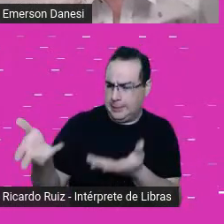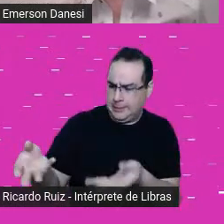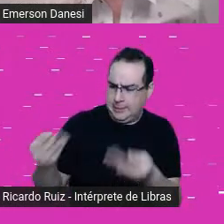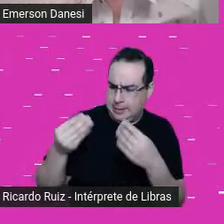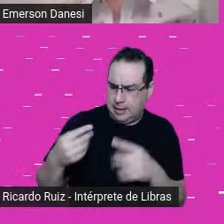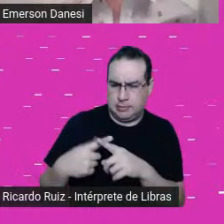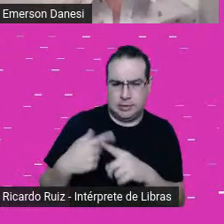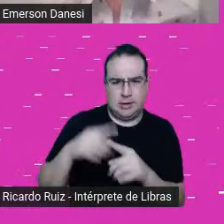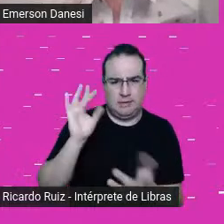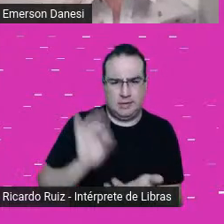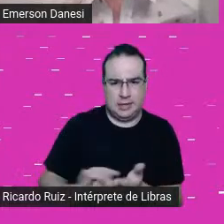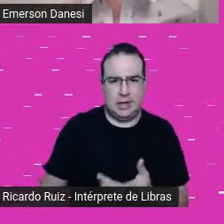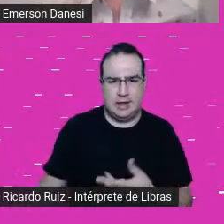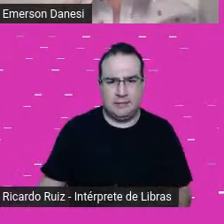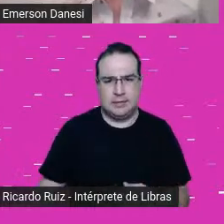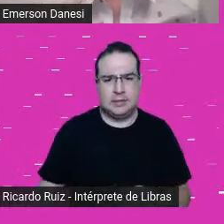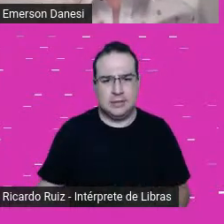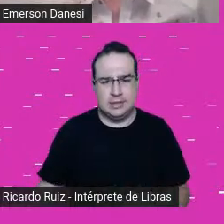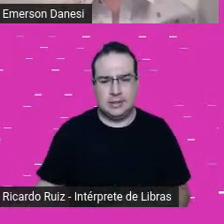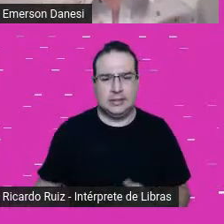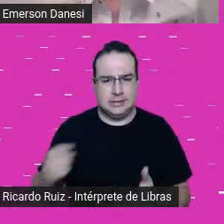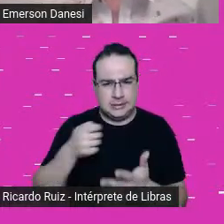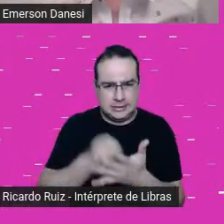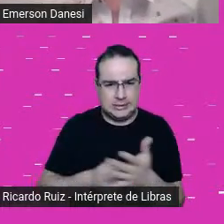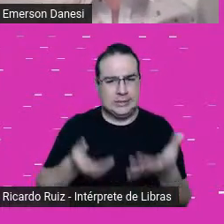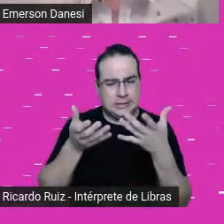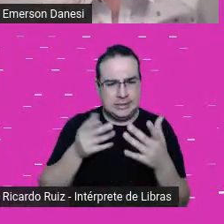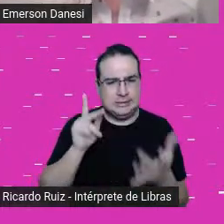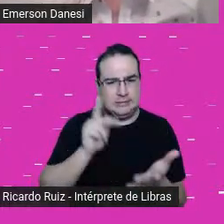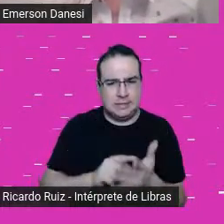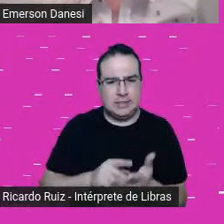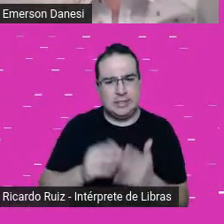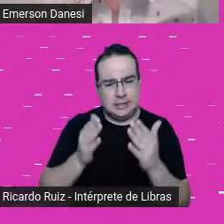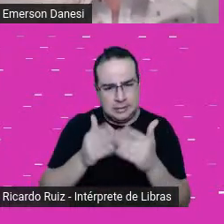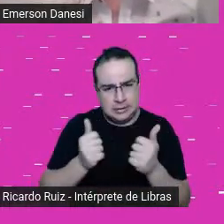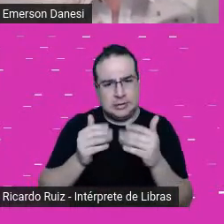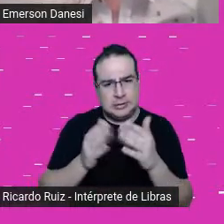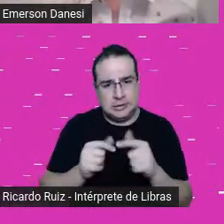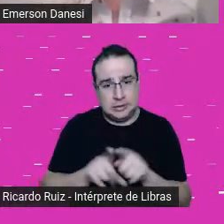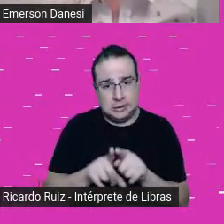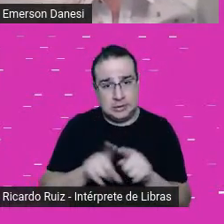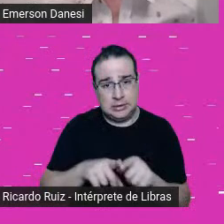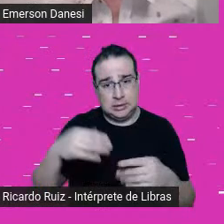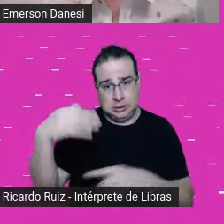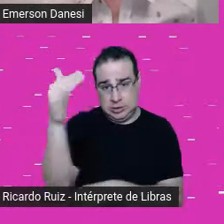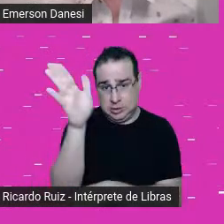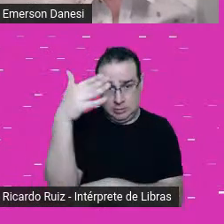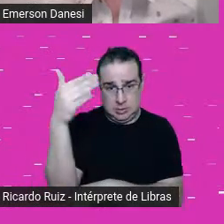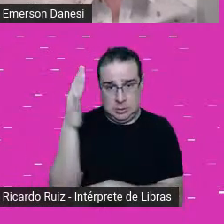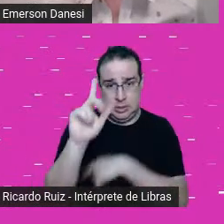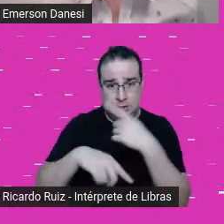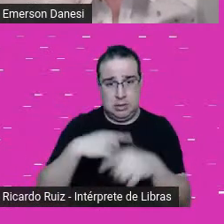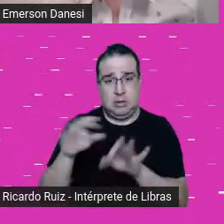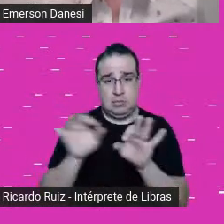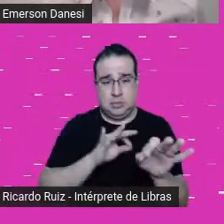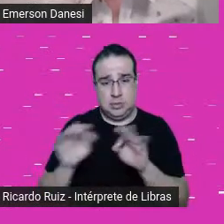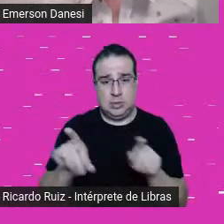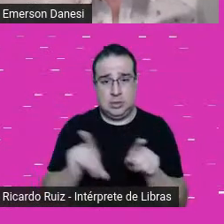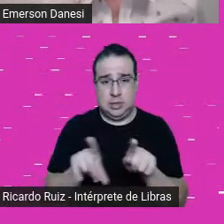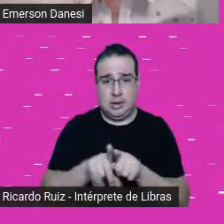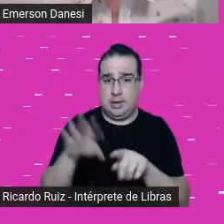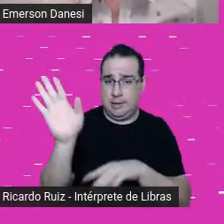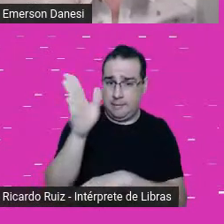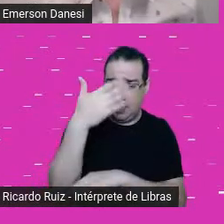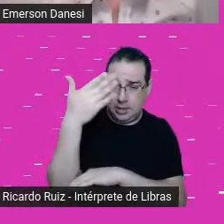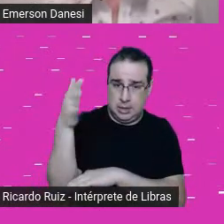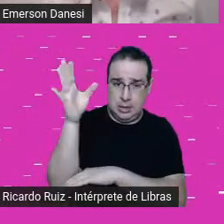porque realmente ele ficou batendo nessa tecla muito. E essas bandeiras, você vê, depois vieram essas bandeiras, que